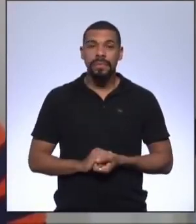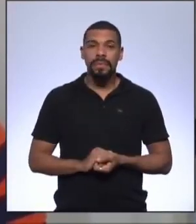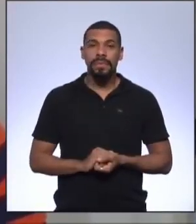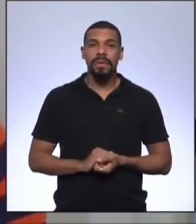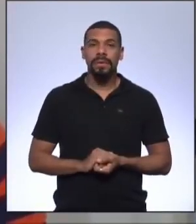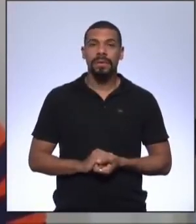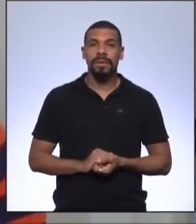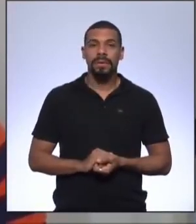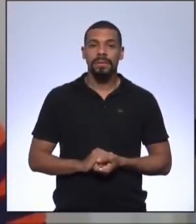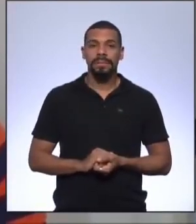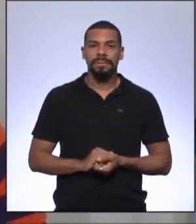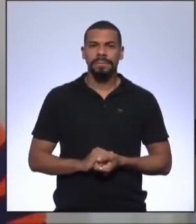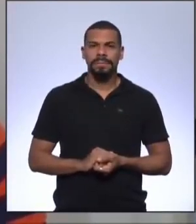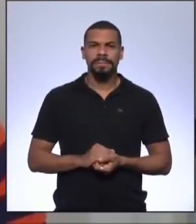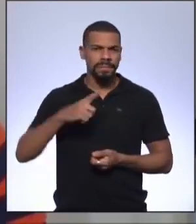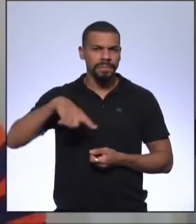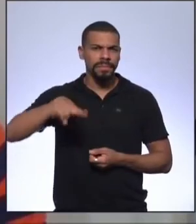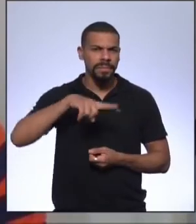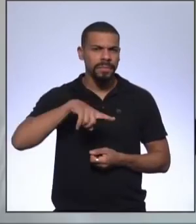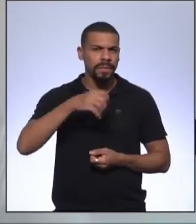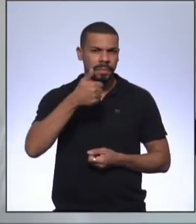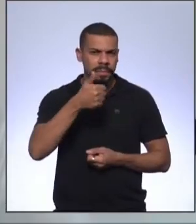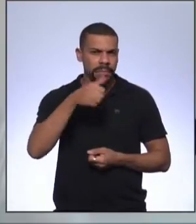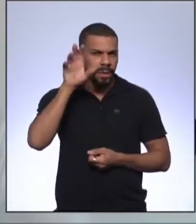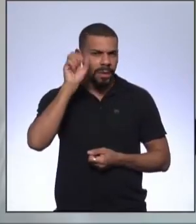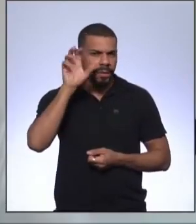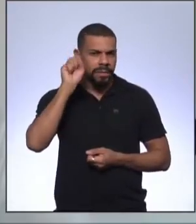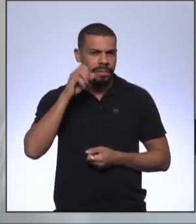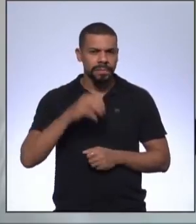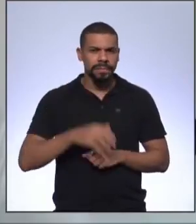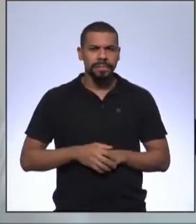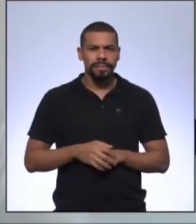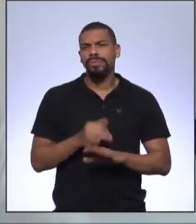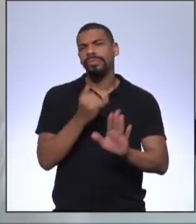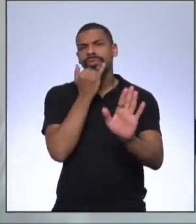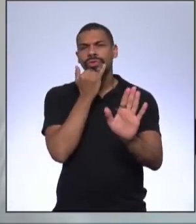Vamos lá. Vamos ouvir agora, Antônia? Absorve.